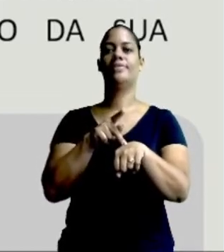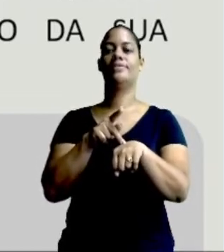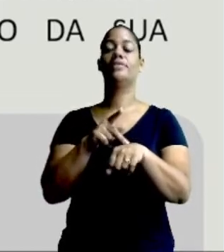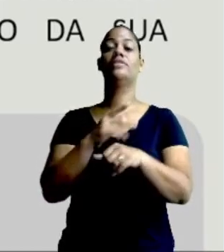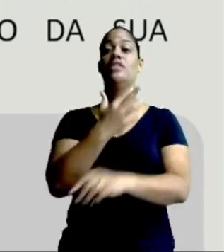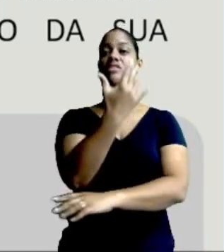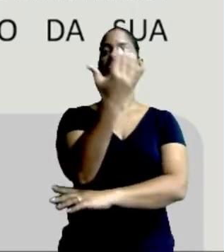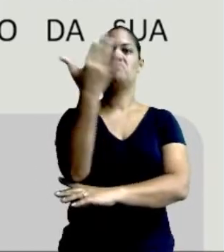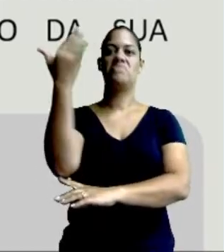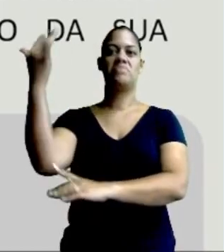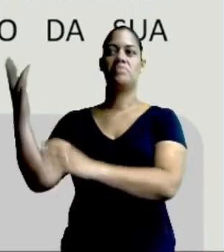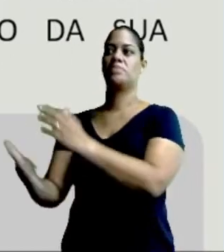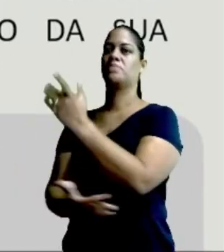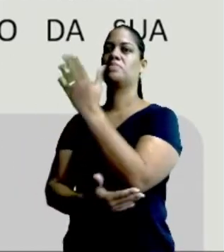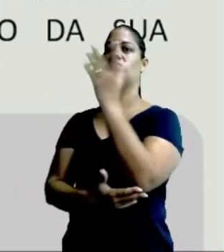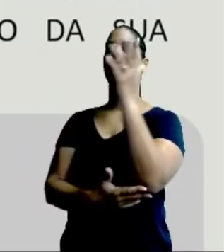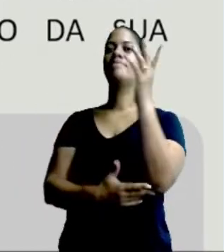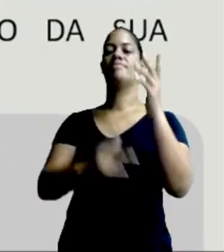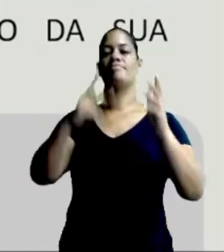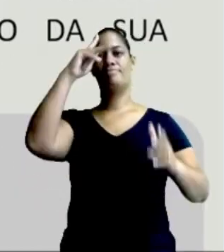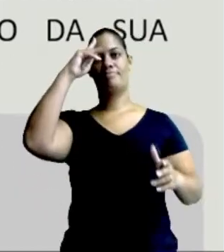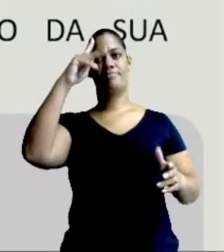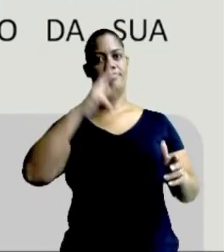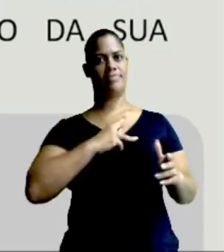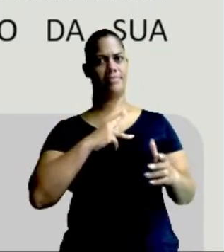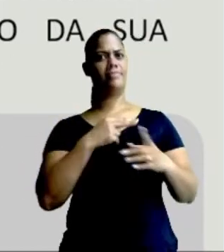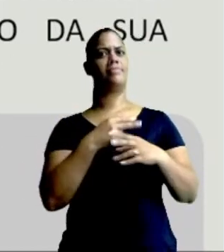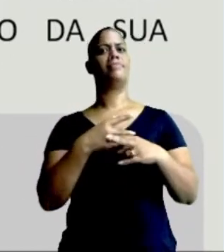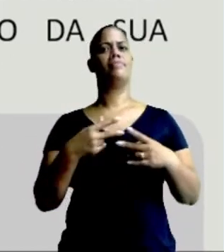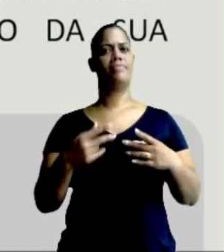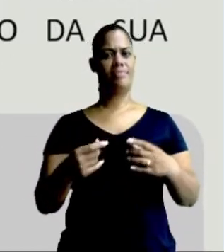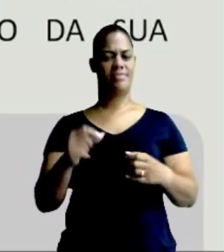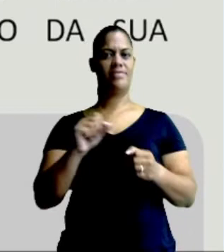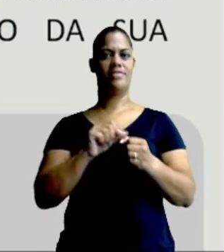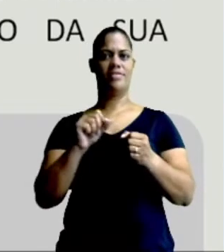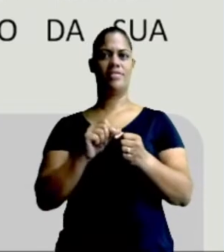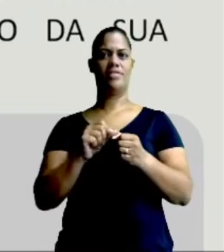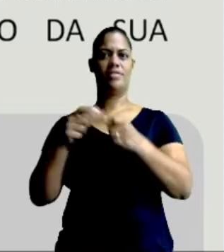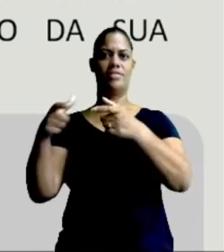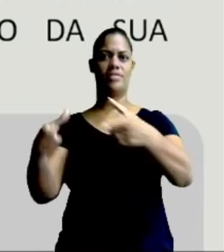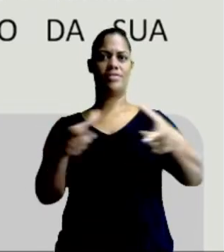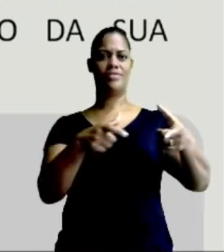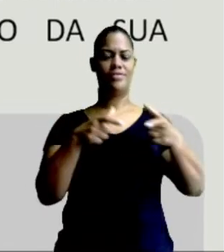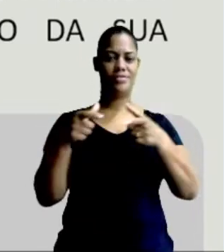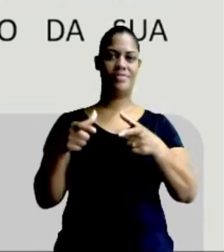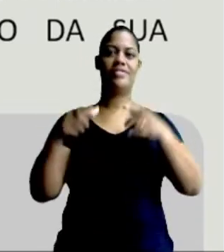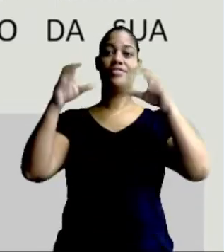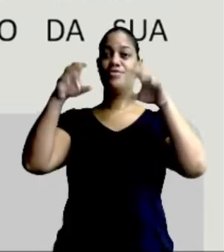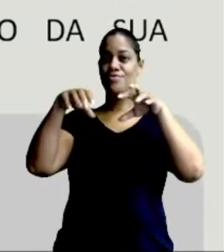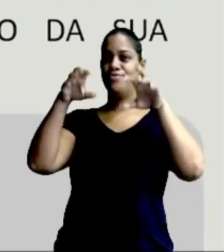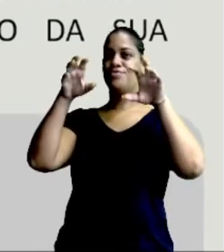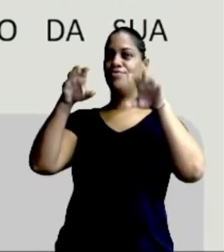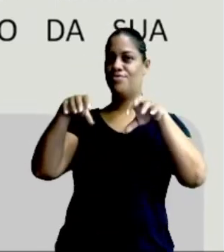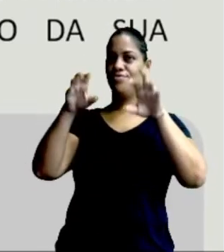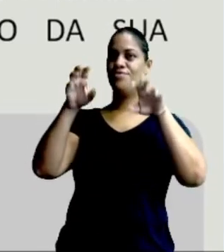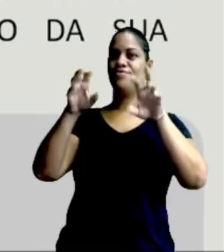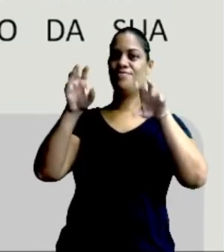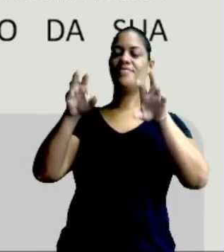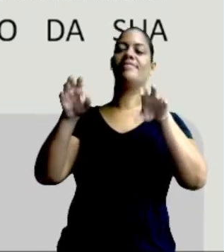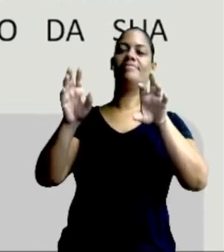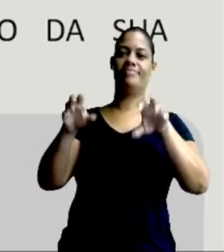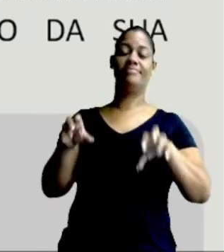A floresta vive de seu próprio material orgânico, né? Em meio a um ambiente úmido com chuvas